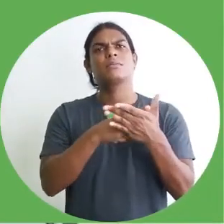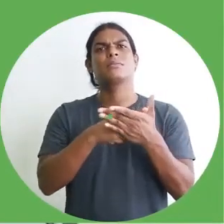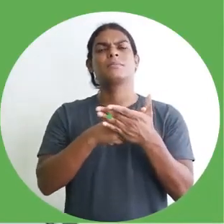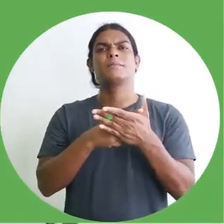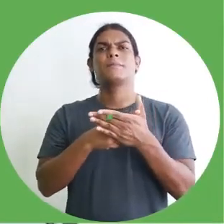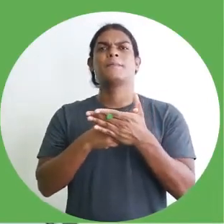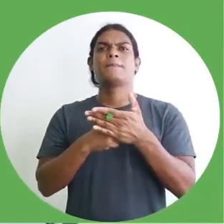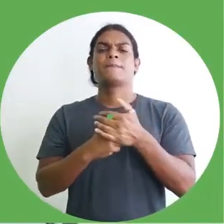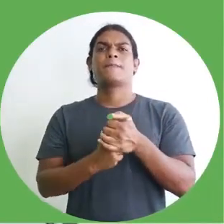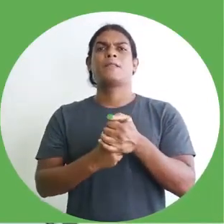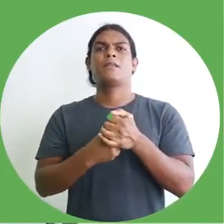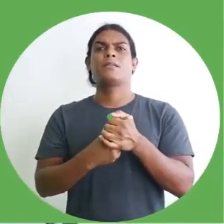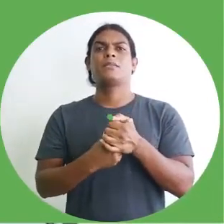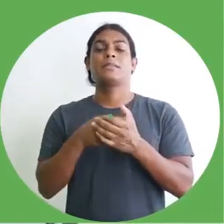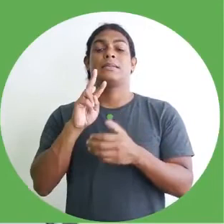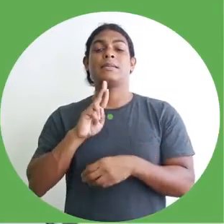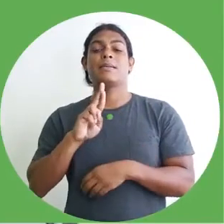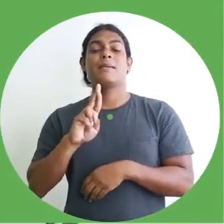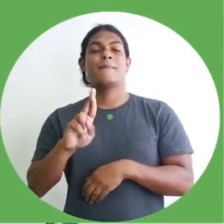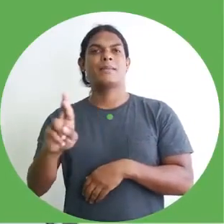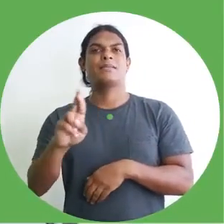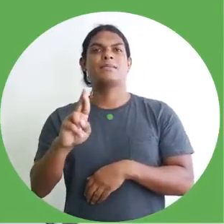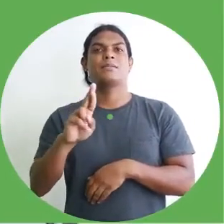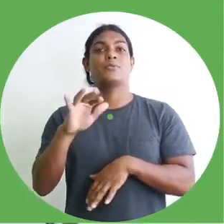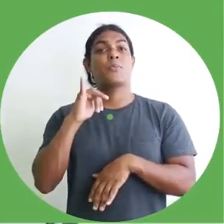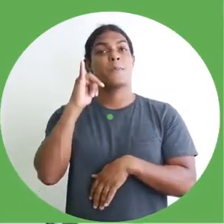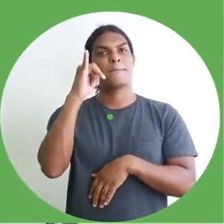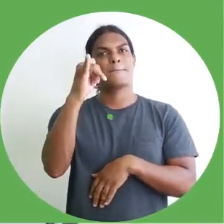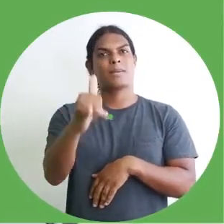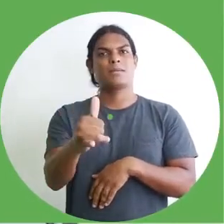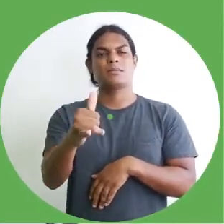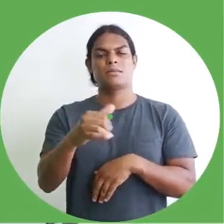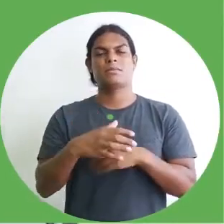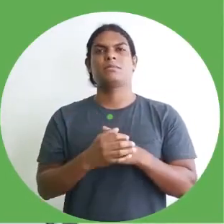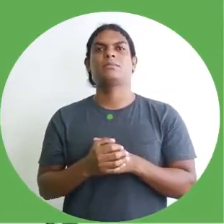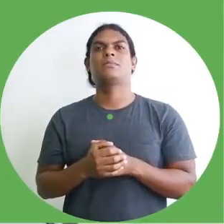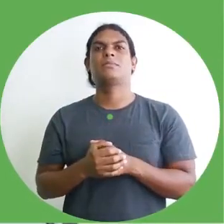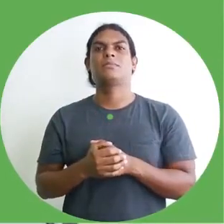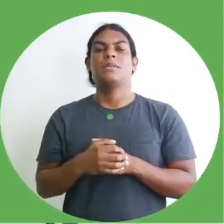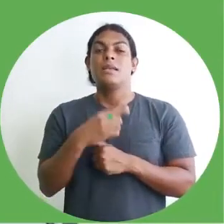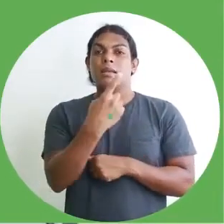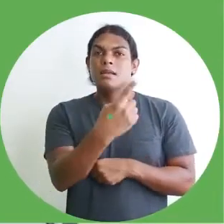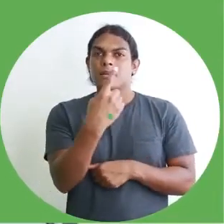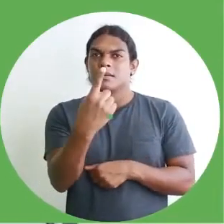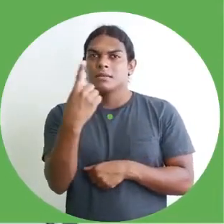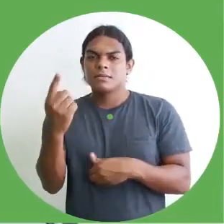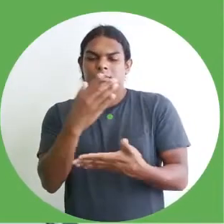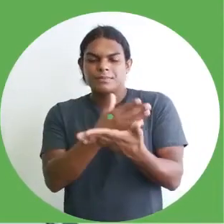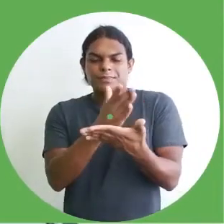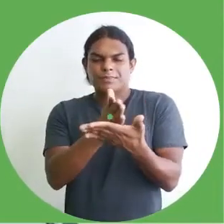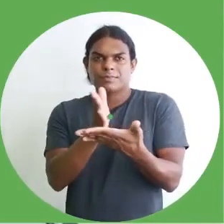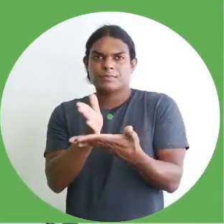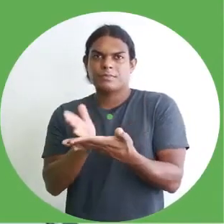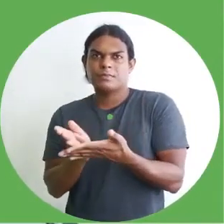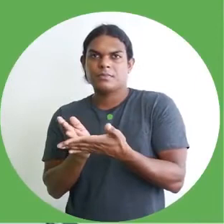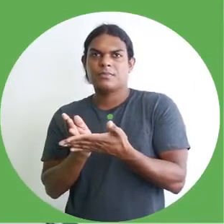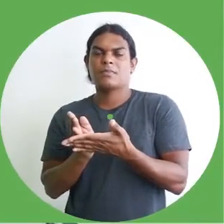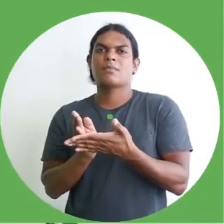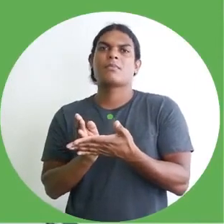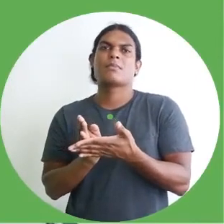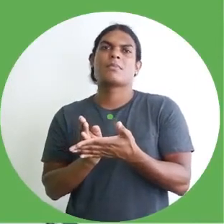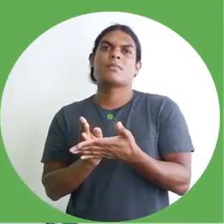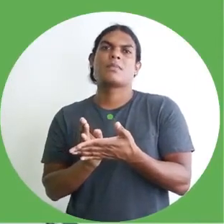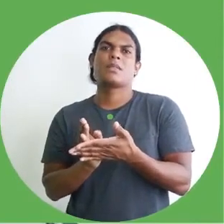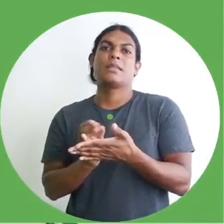representam mensagens. Eles podem ser organizados por categorias de símbolos e cada categoria ela distingue-se